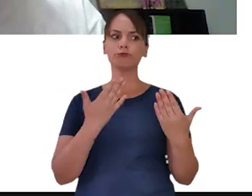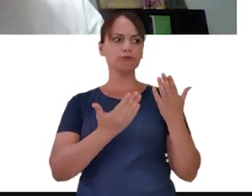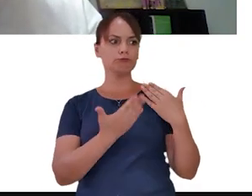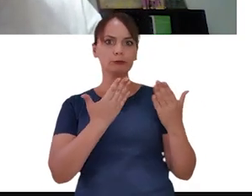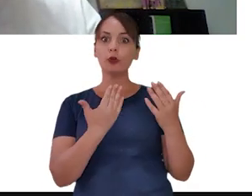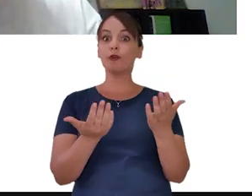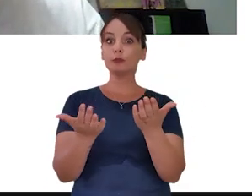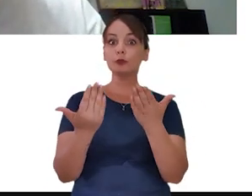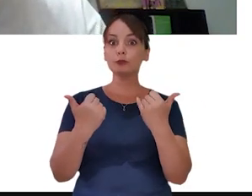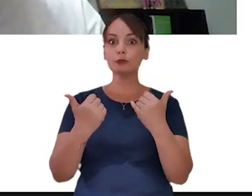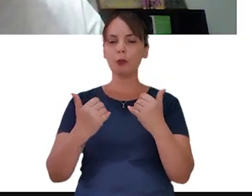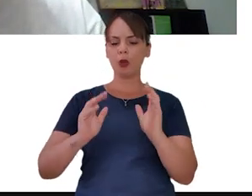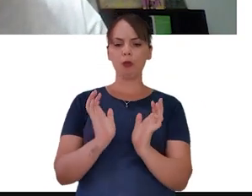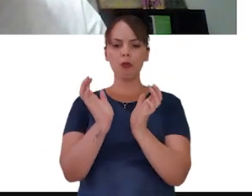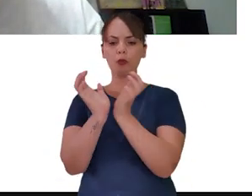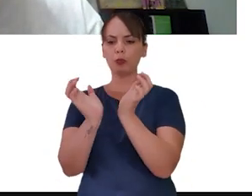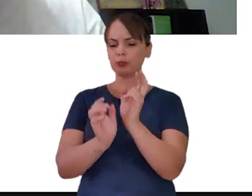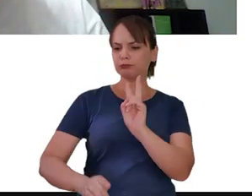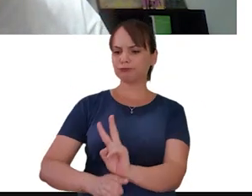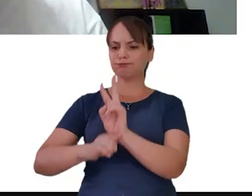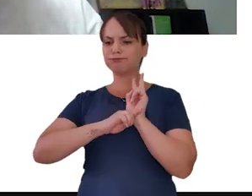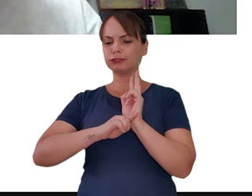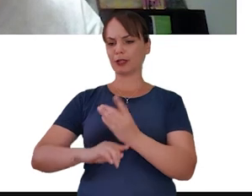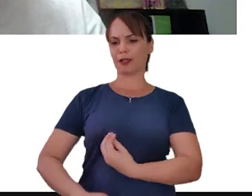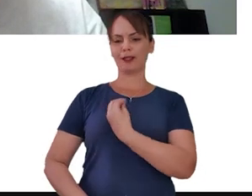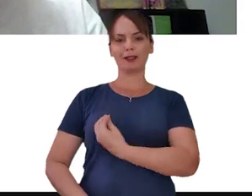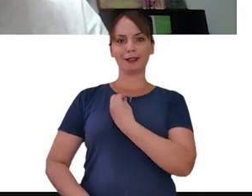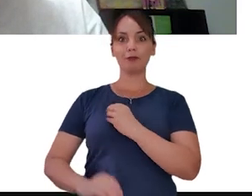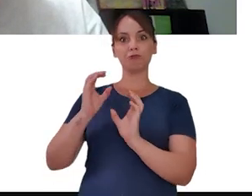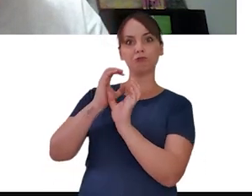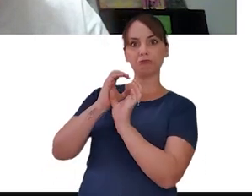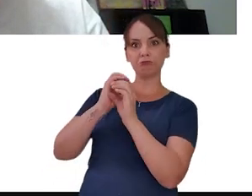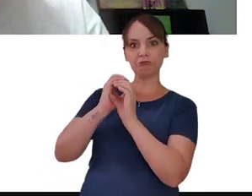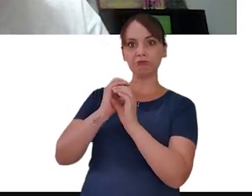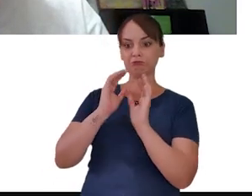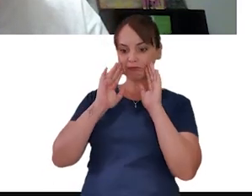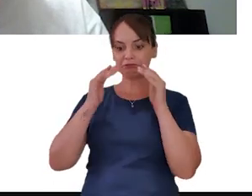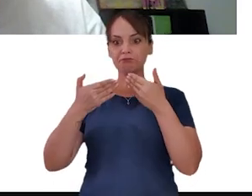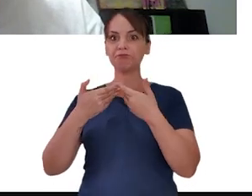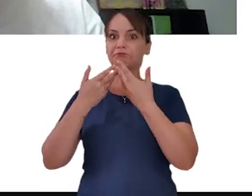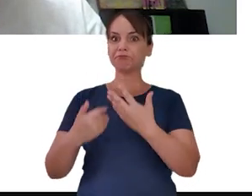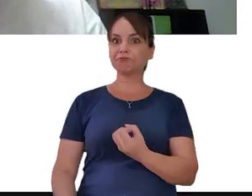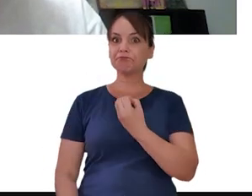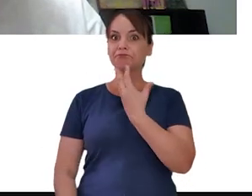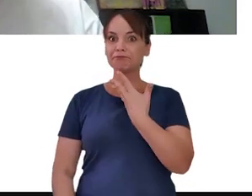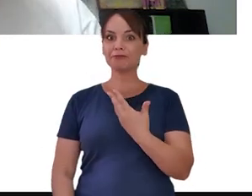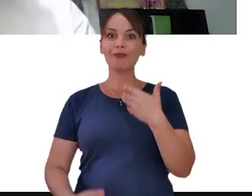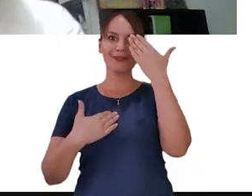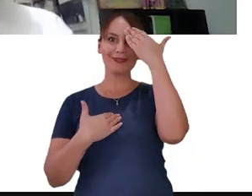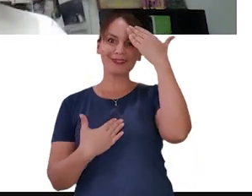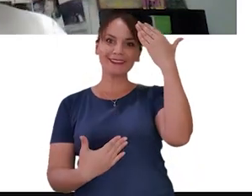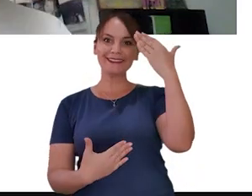para a ciência. Com certeza, defender a vida e ser cientista que trabalha com isso é muito gratificante. Obrigado, viu,